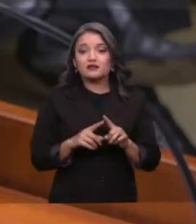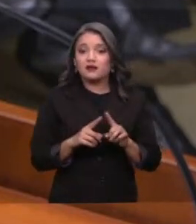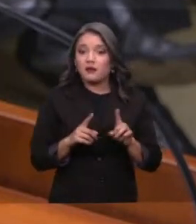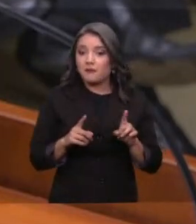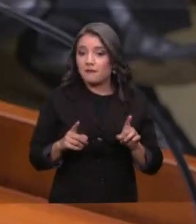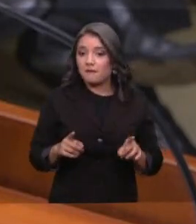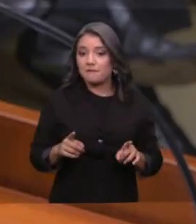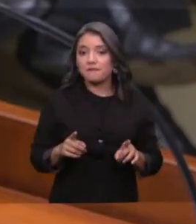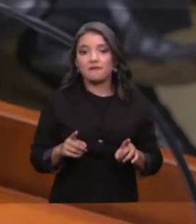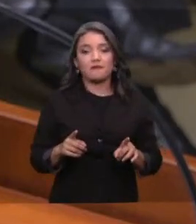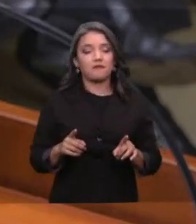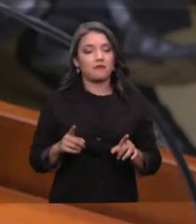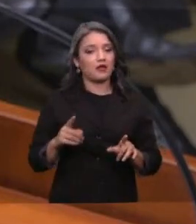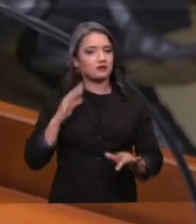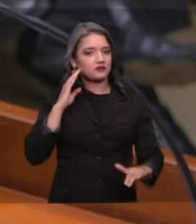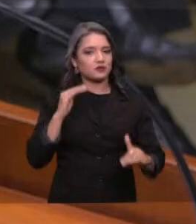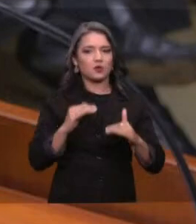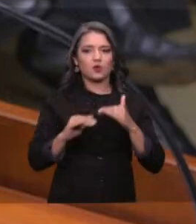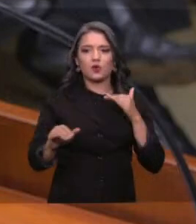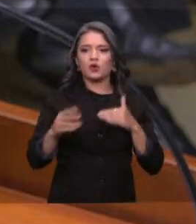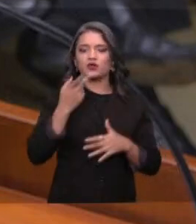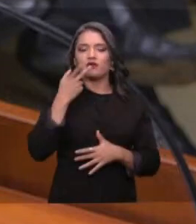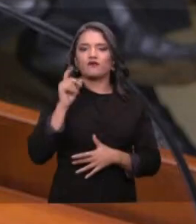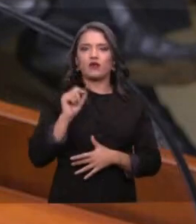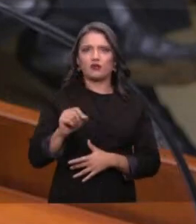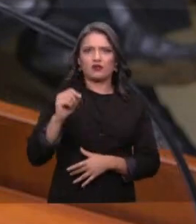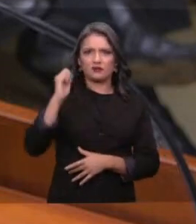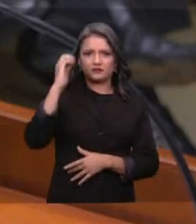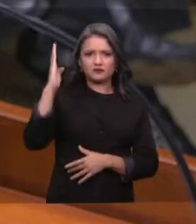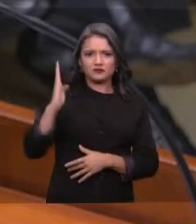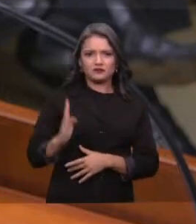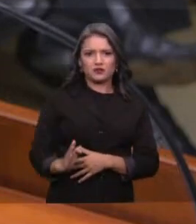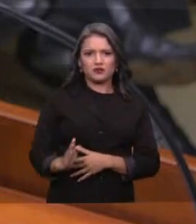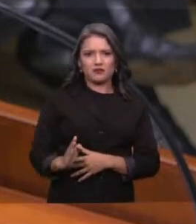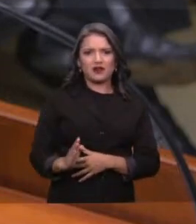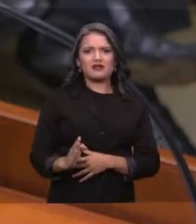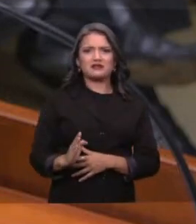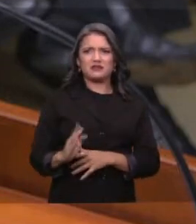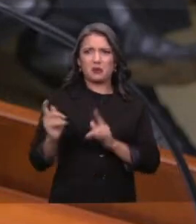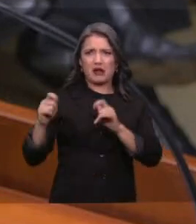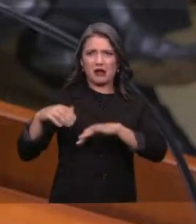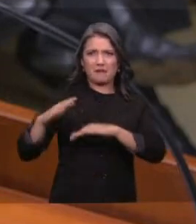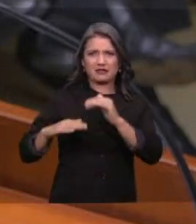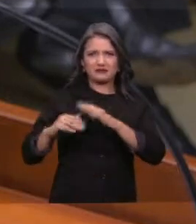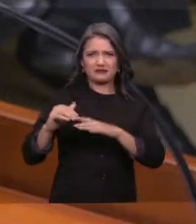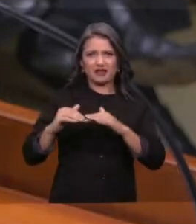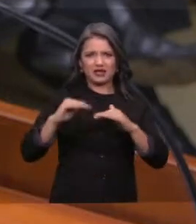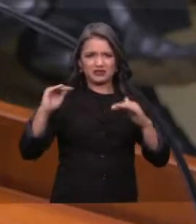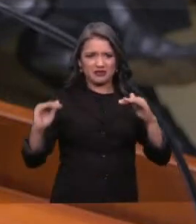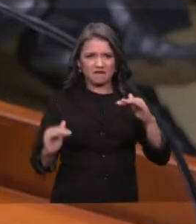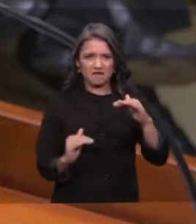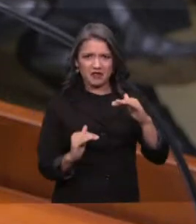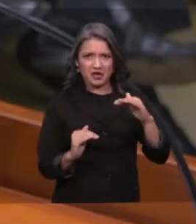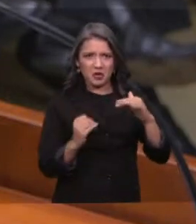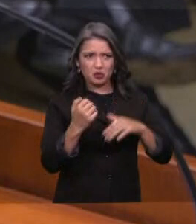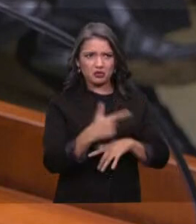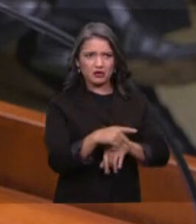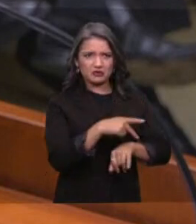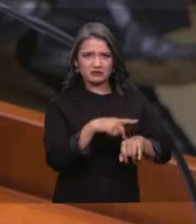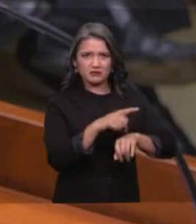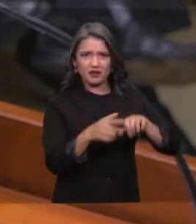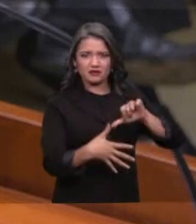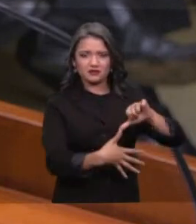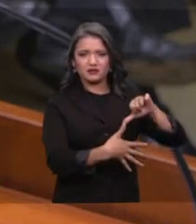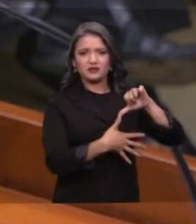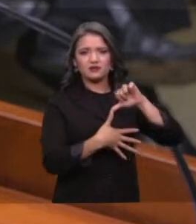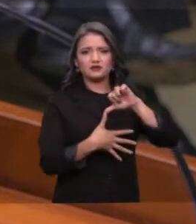é razoável admitir que a capacidade institucional brasileira seja inferior à capacidade institucional de todos os países da